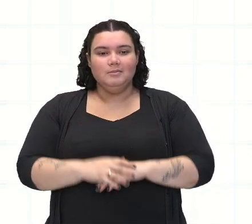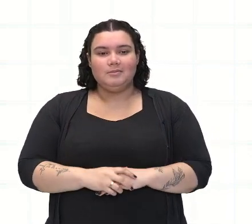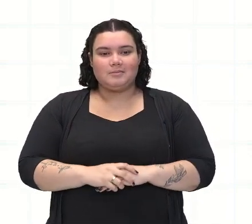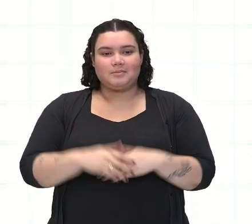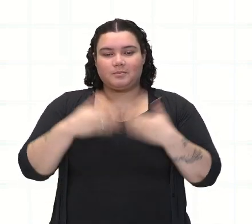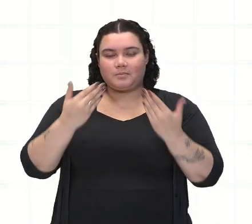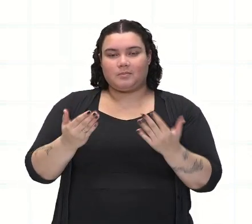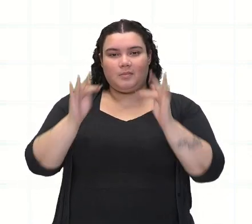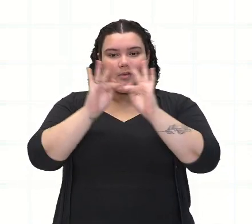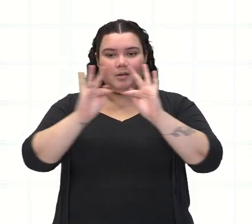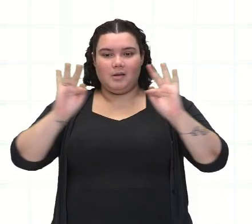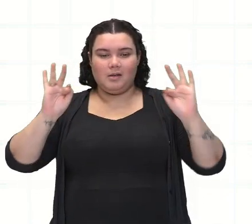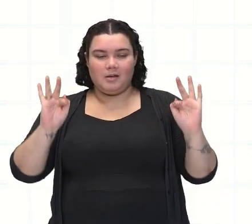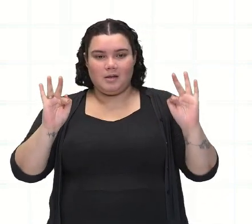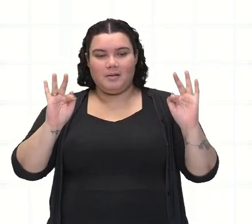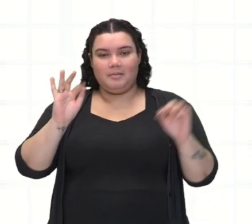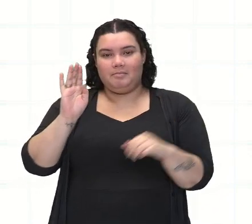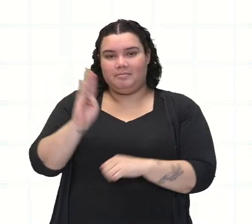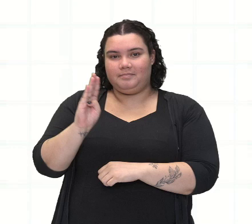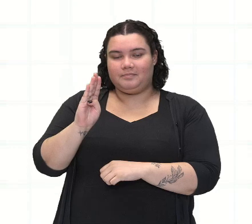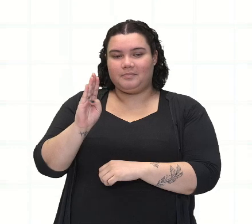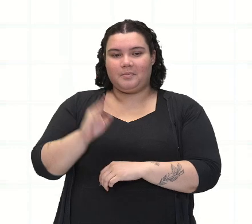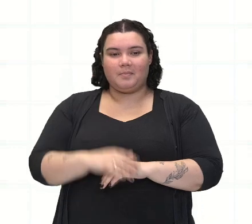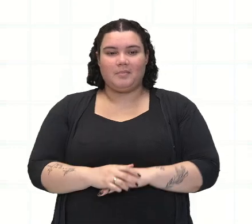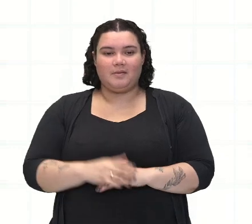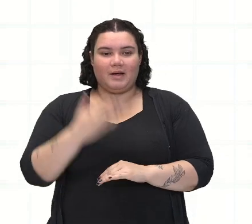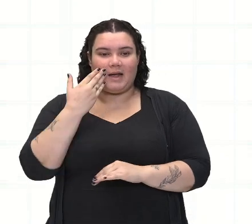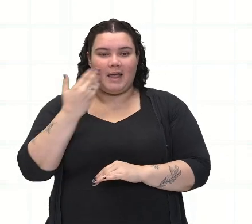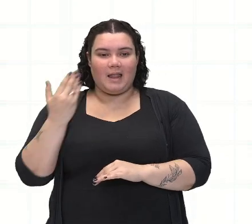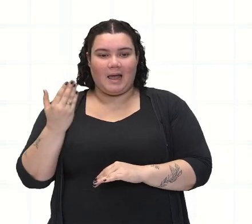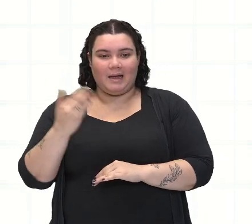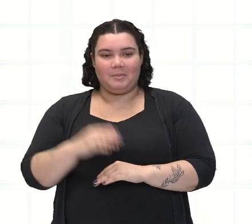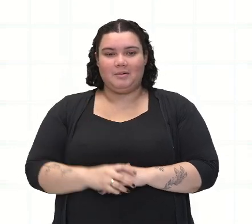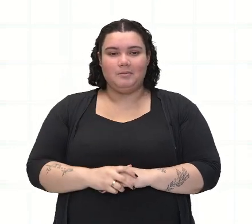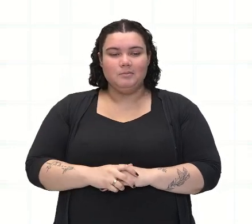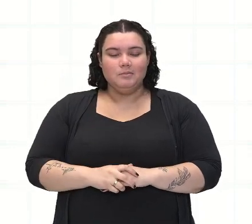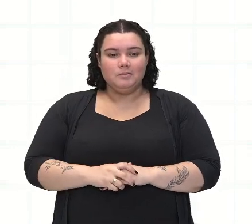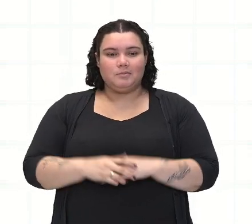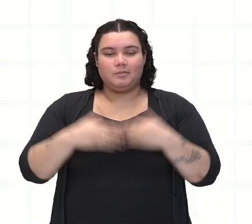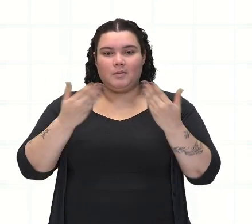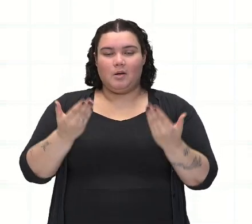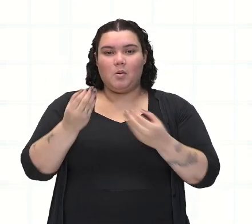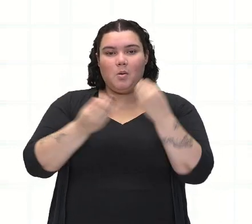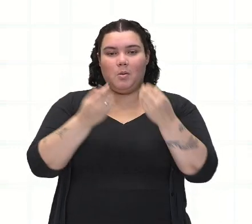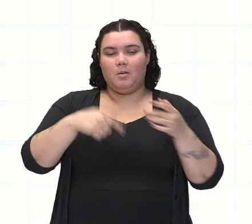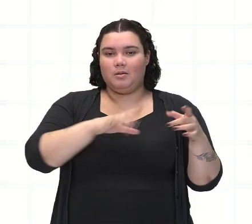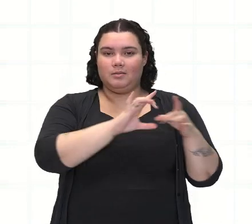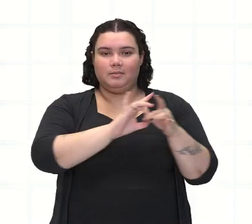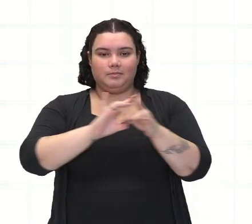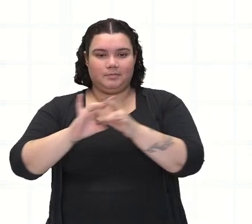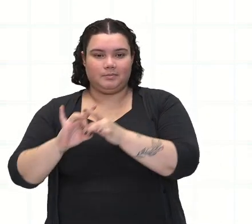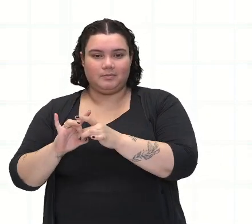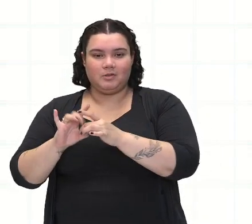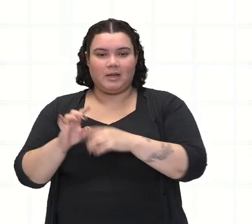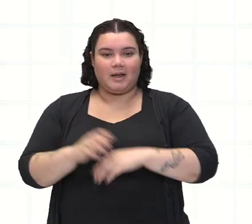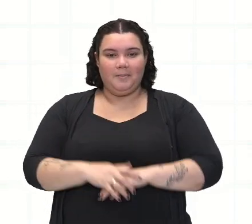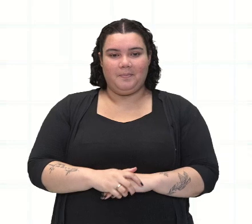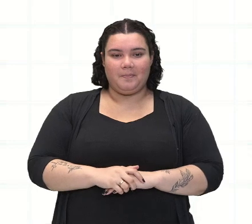vamos olhar para a letra B, encaixando o pronome como essa coesão.